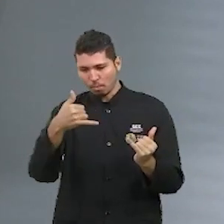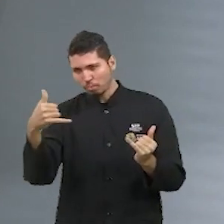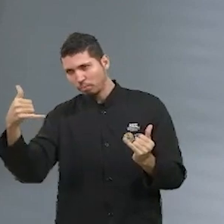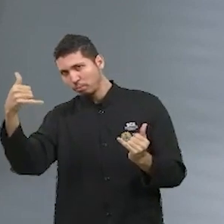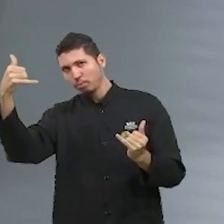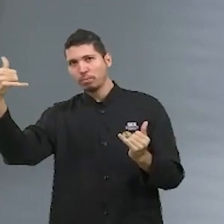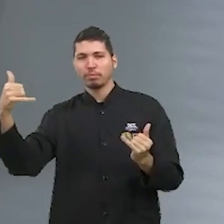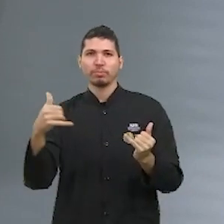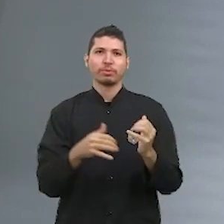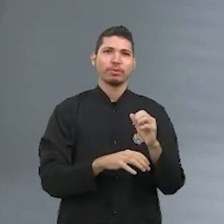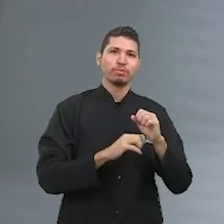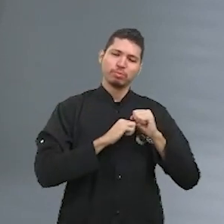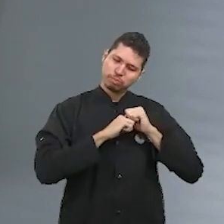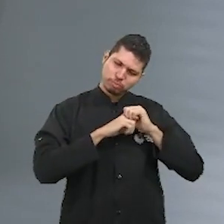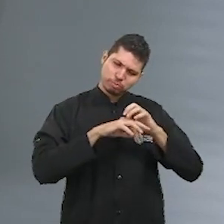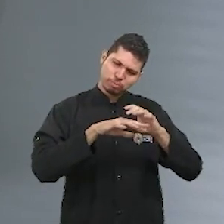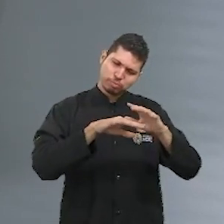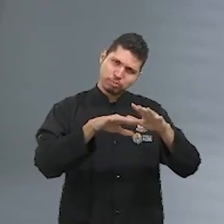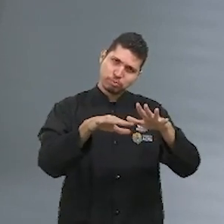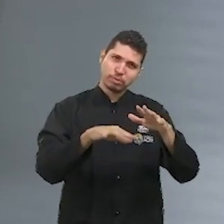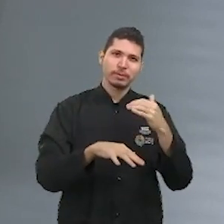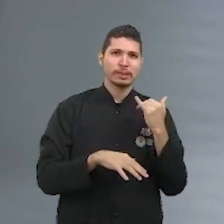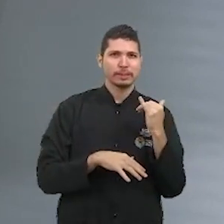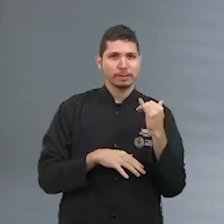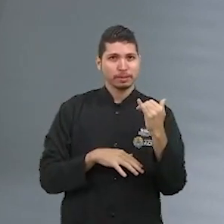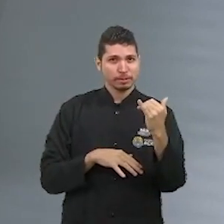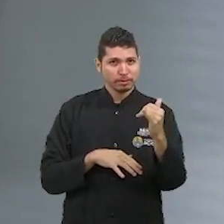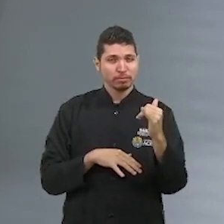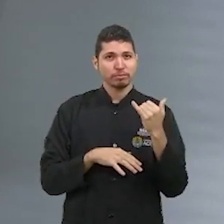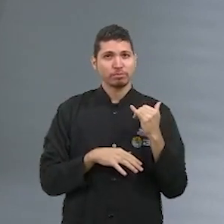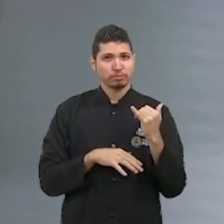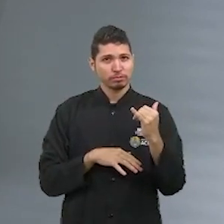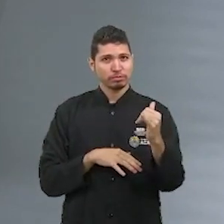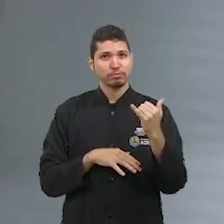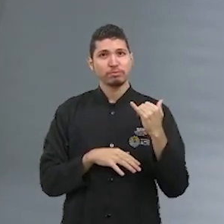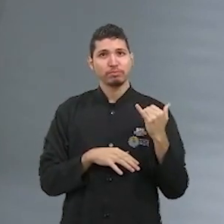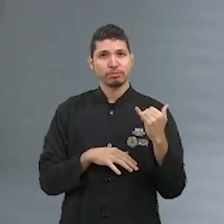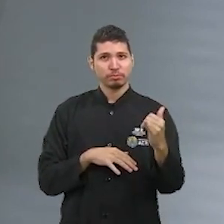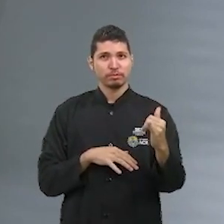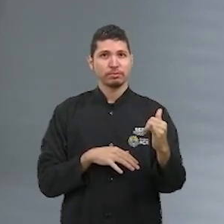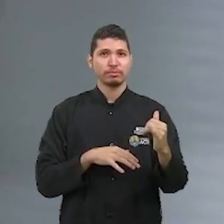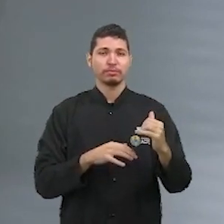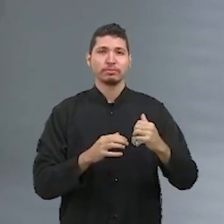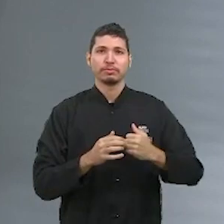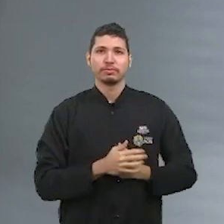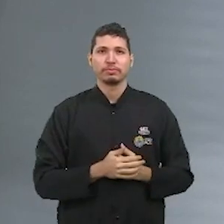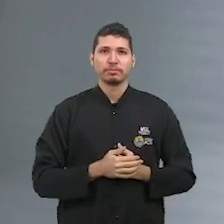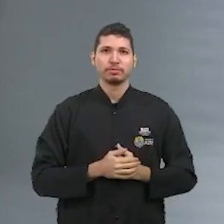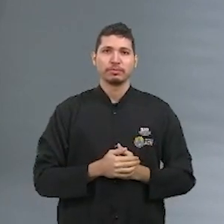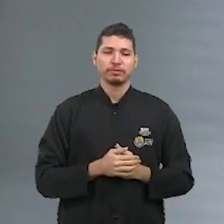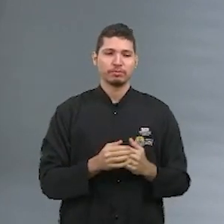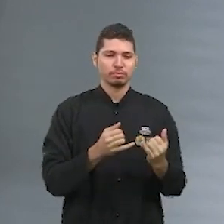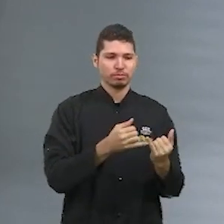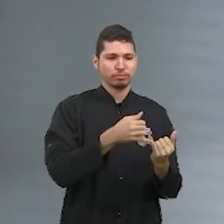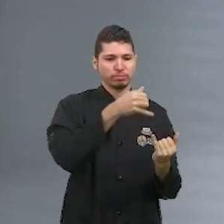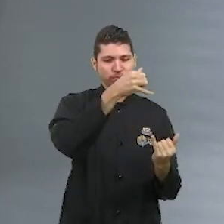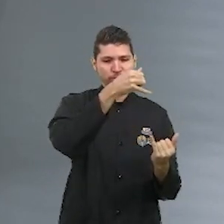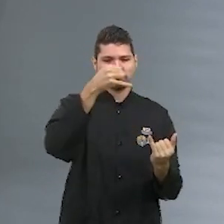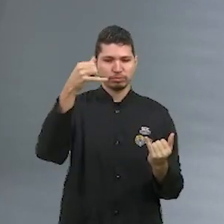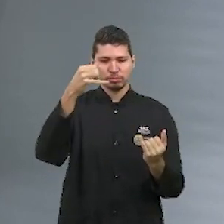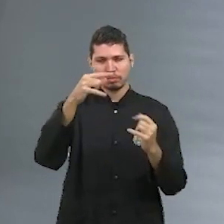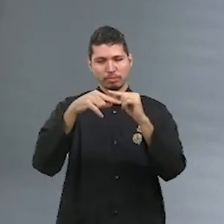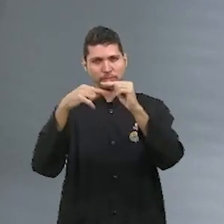circuito, colocando, tudo que tiver no circuito em funcionamento, tá? O que tiver interligado aí no circuito